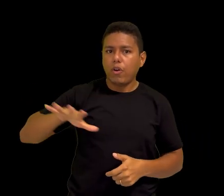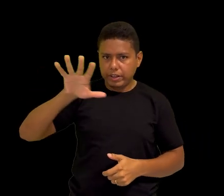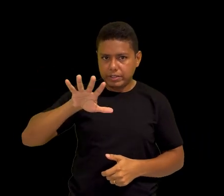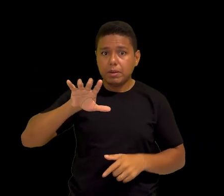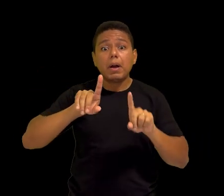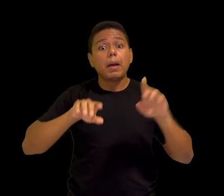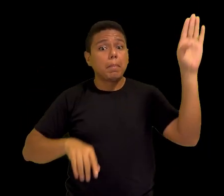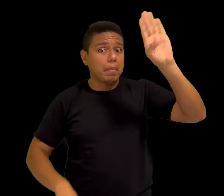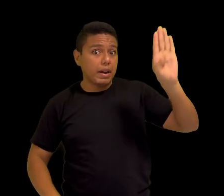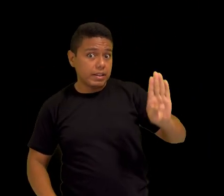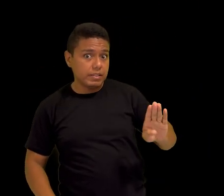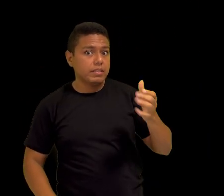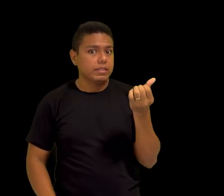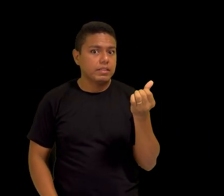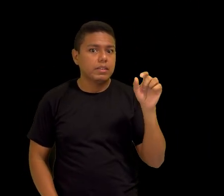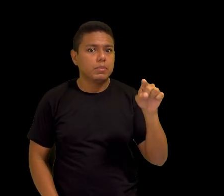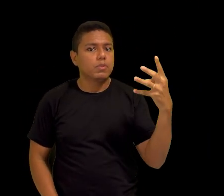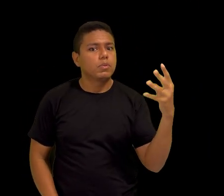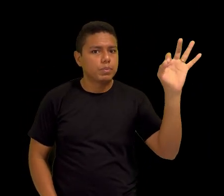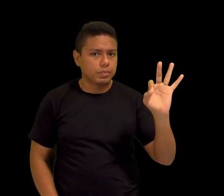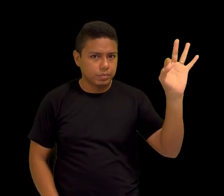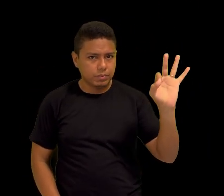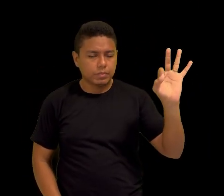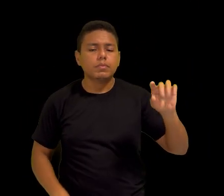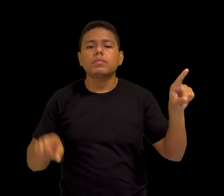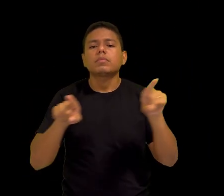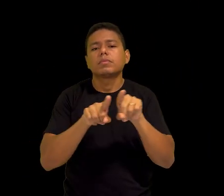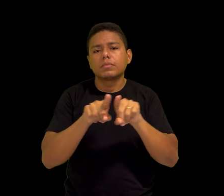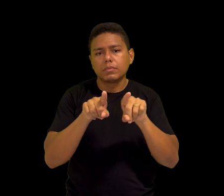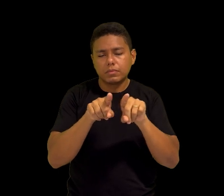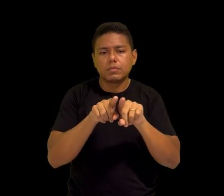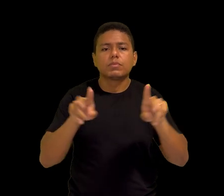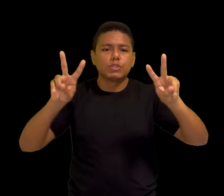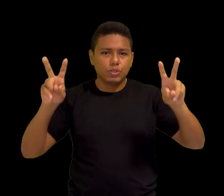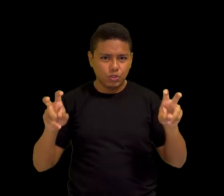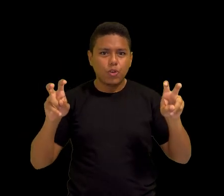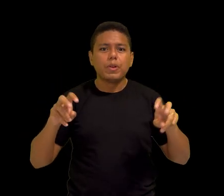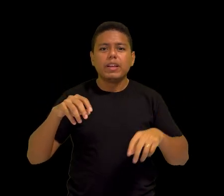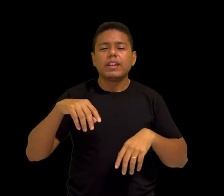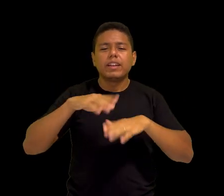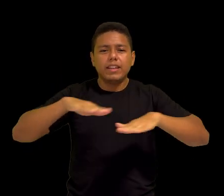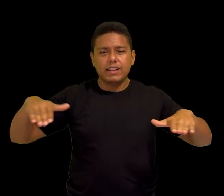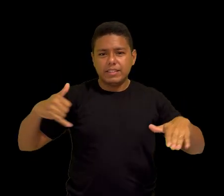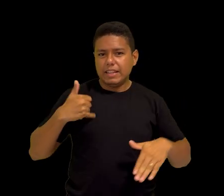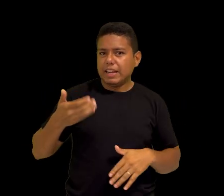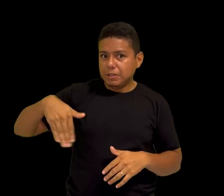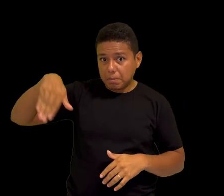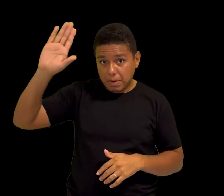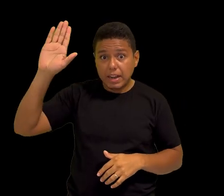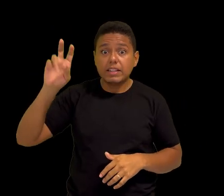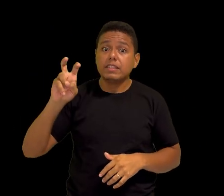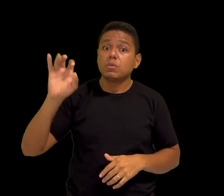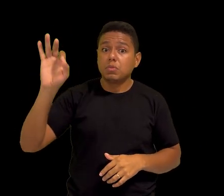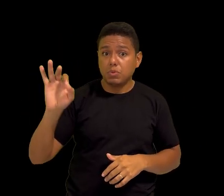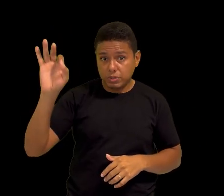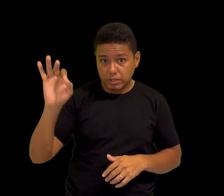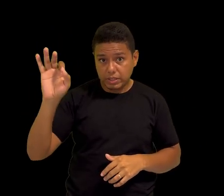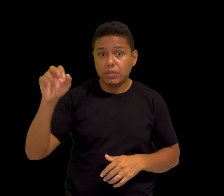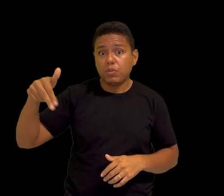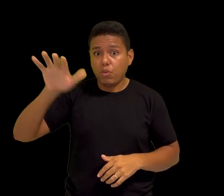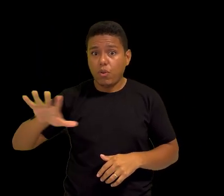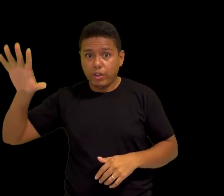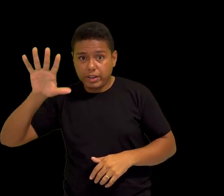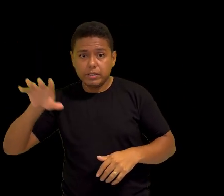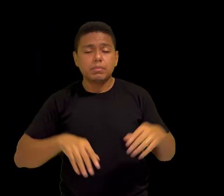o Brasil foi de 6,4%, e em relação às crianças mais velhas foi de 5% no Nordeste, e a